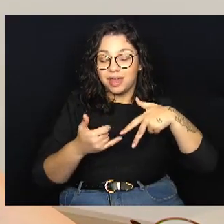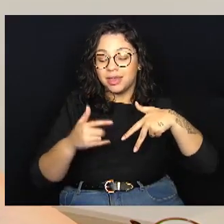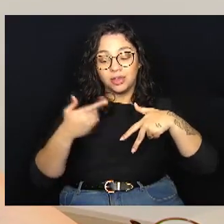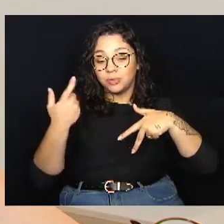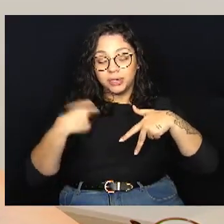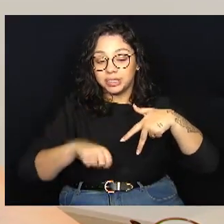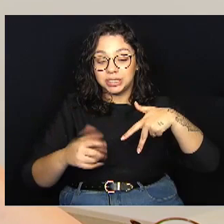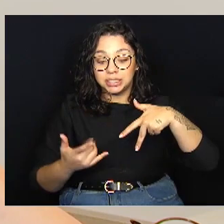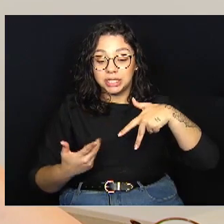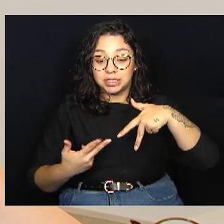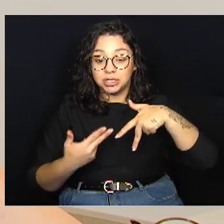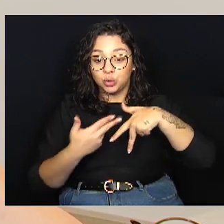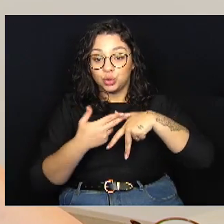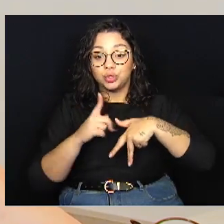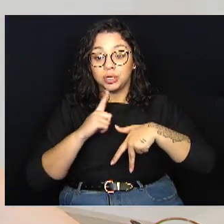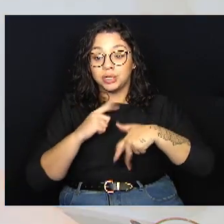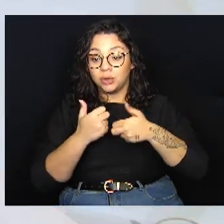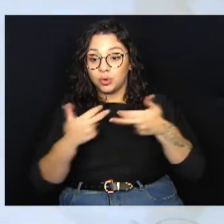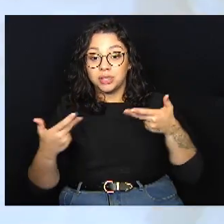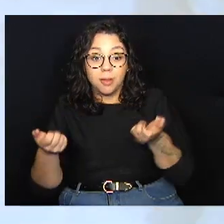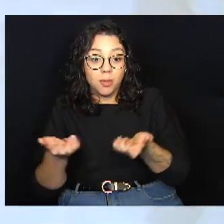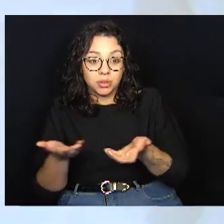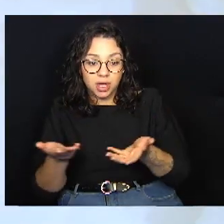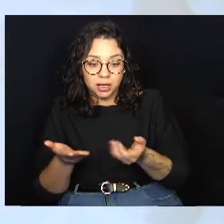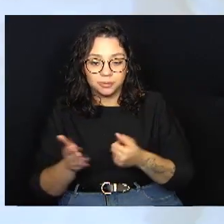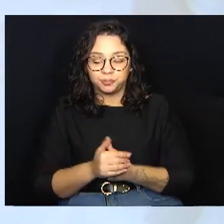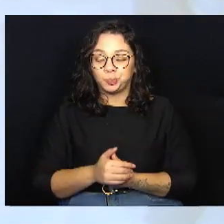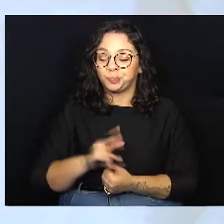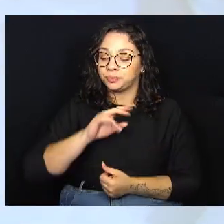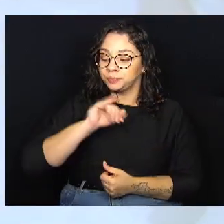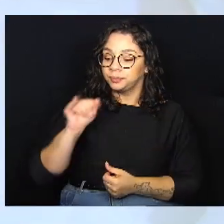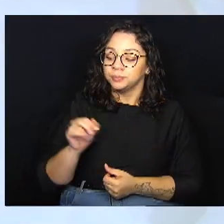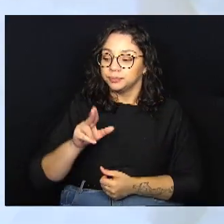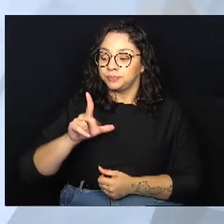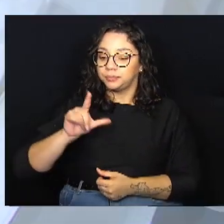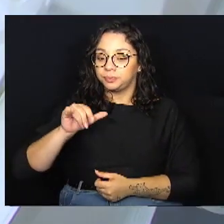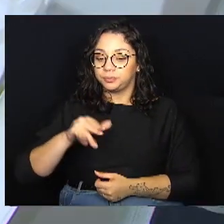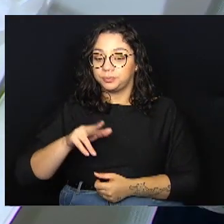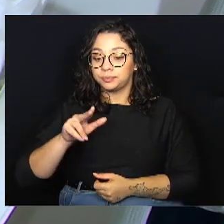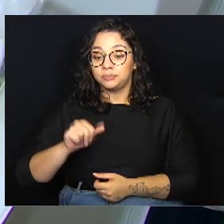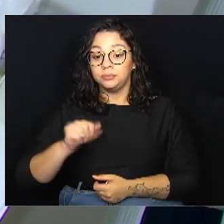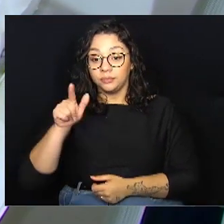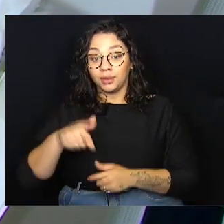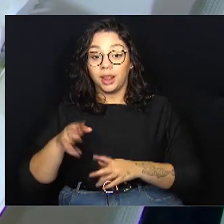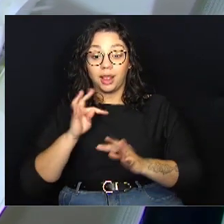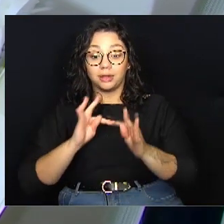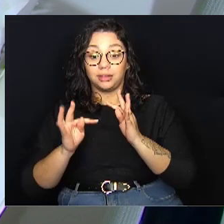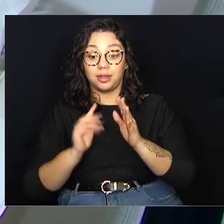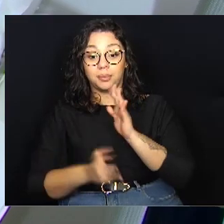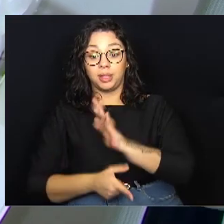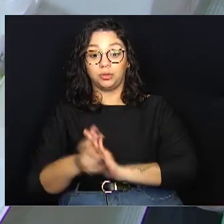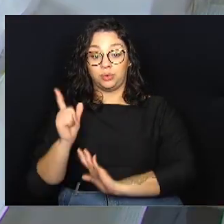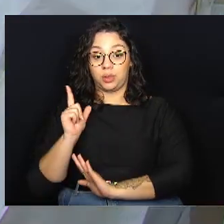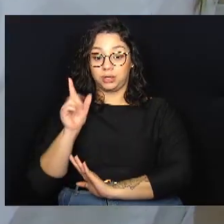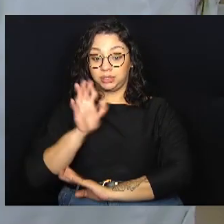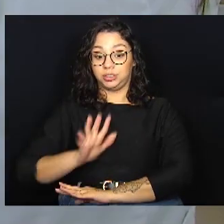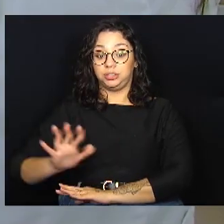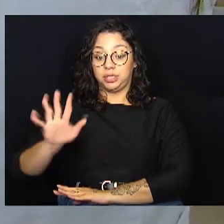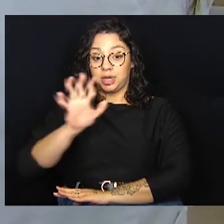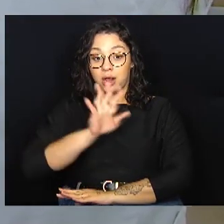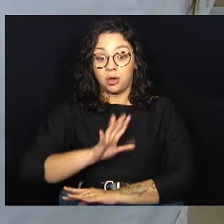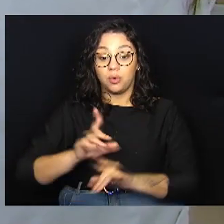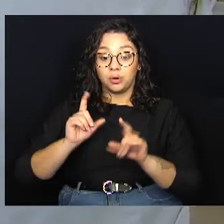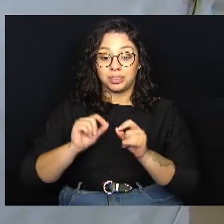tem alternativas bem modernas. O ideal mesmo, segundo Juliana, é tratar o problema o quanto antes.